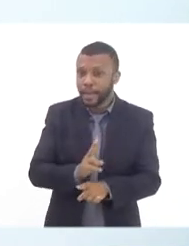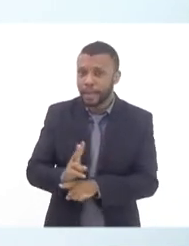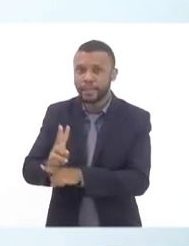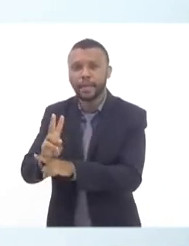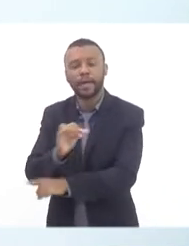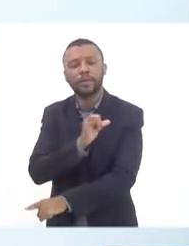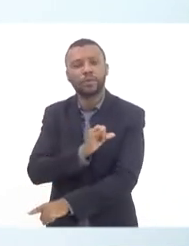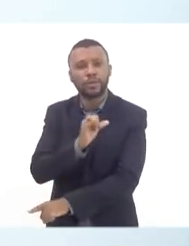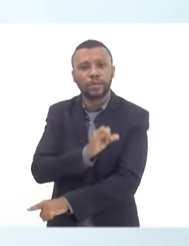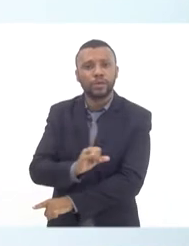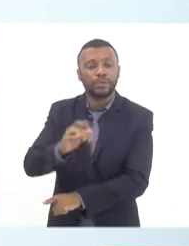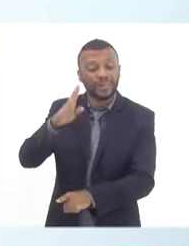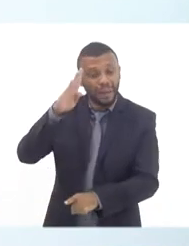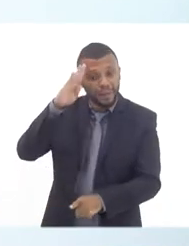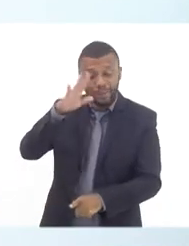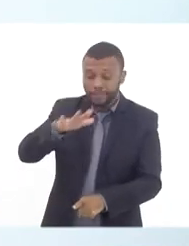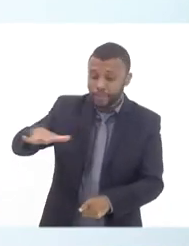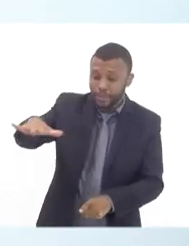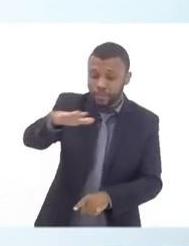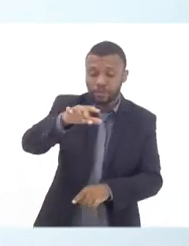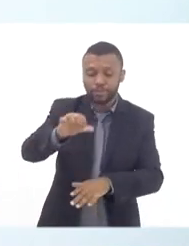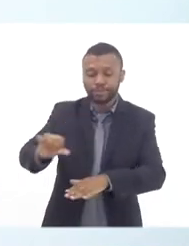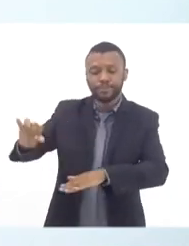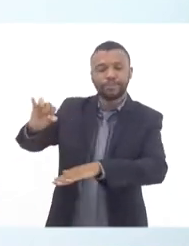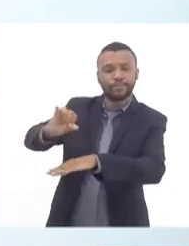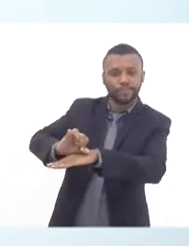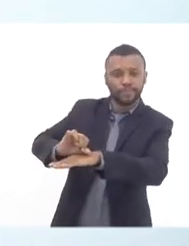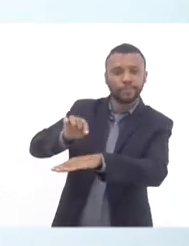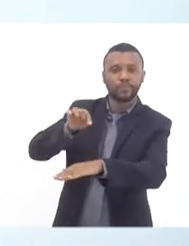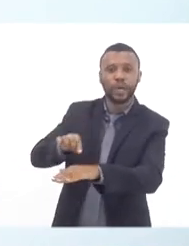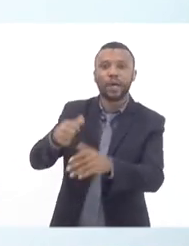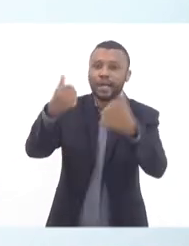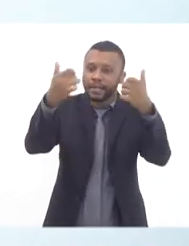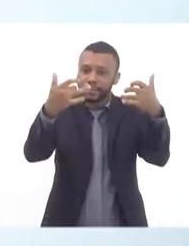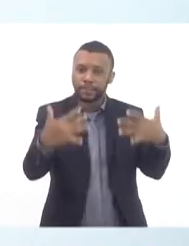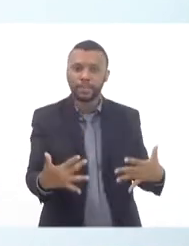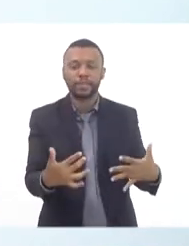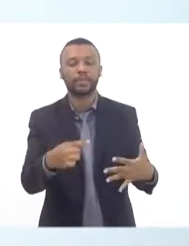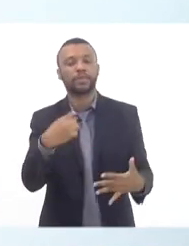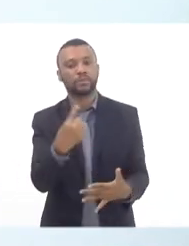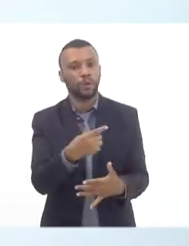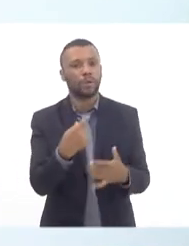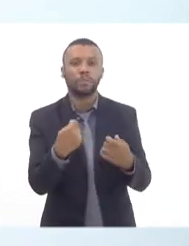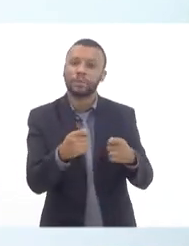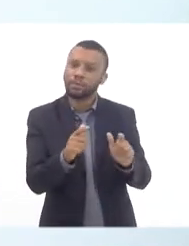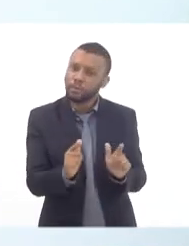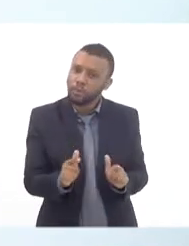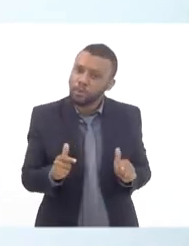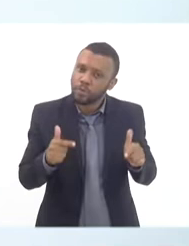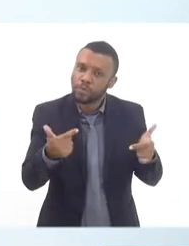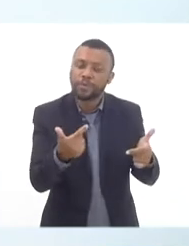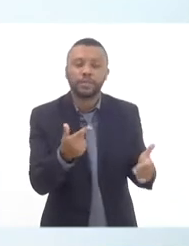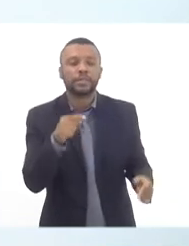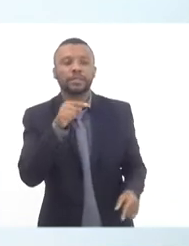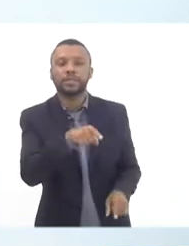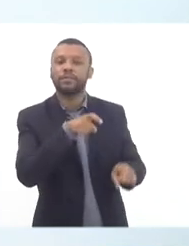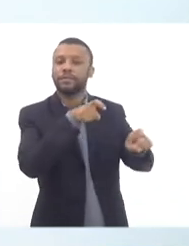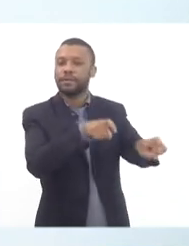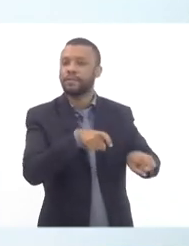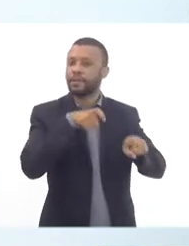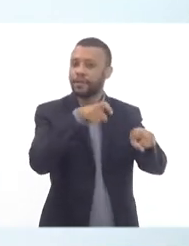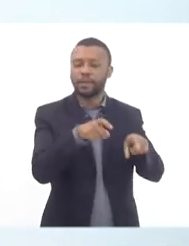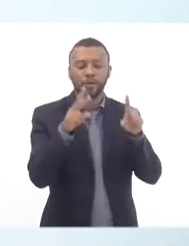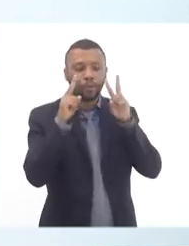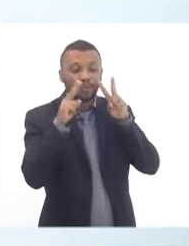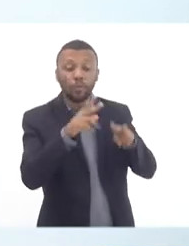região metropolitana, justificam a efetivação de ações da Fazenda Colubandê, considerando o espaço